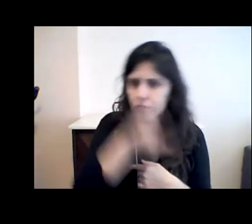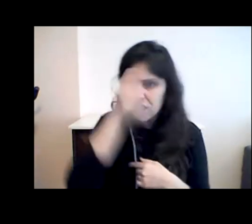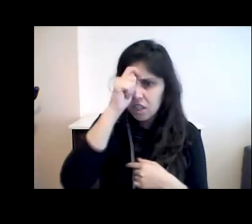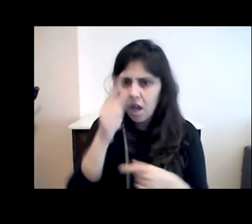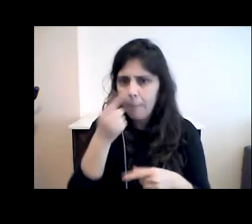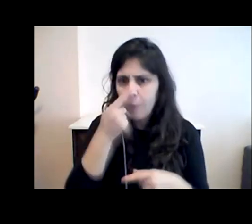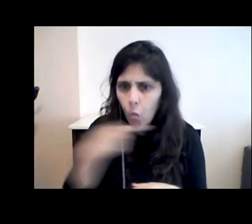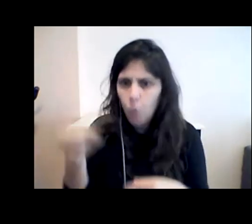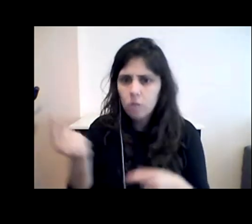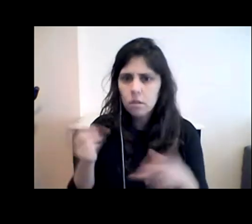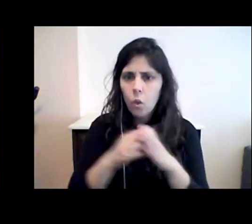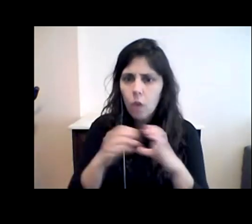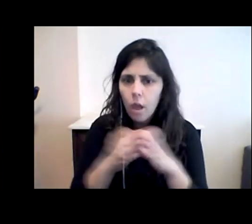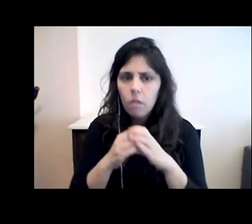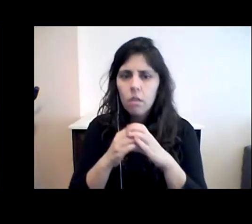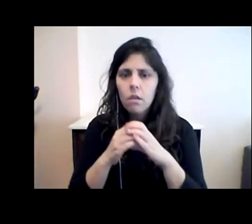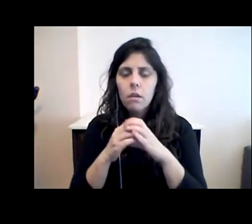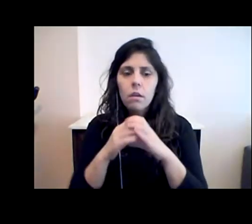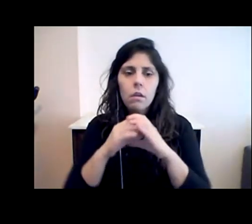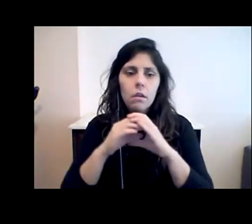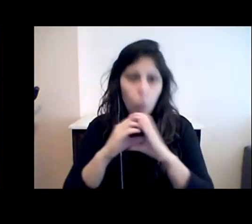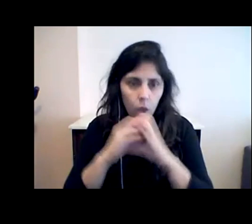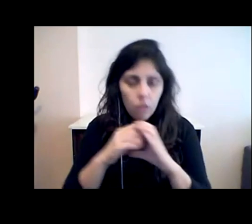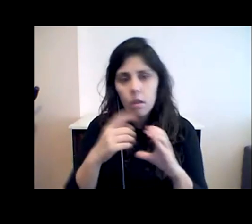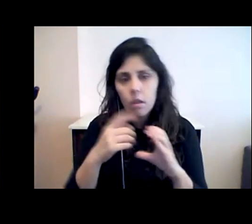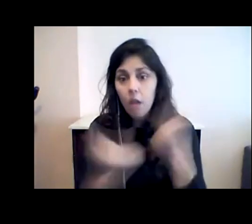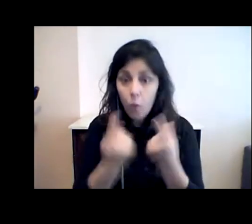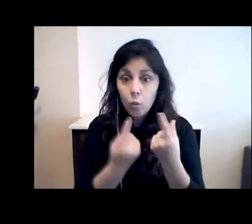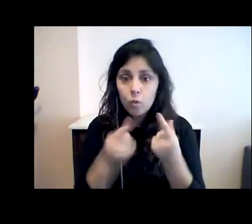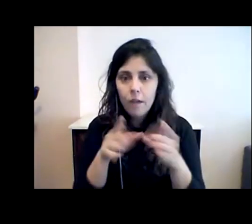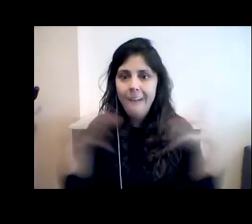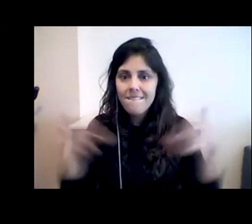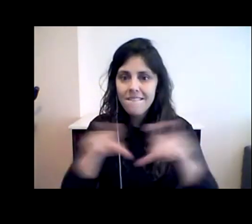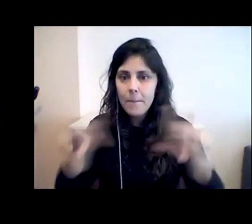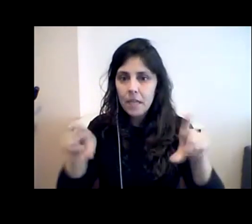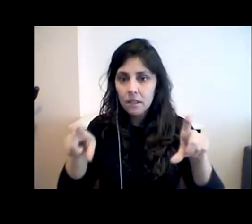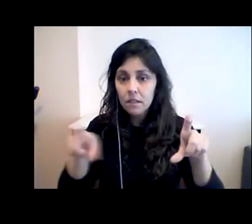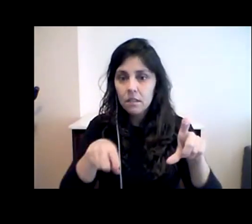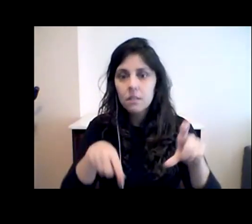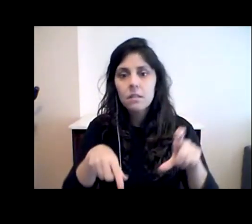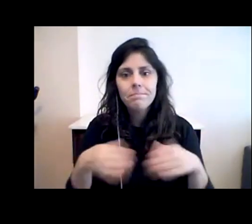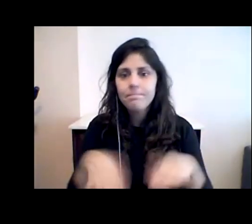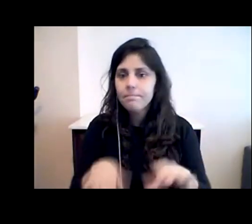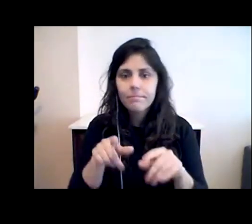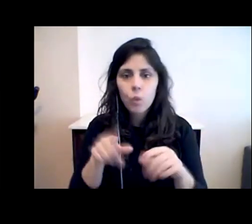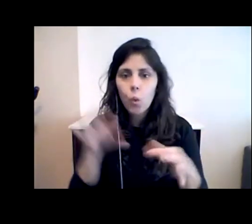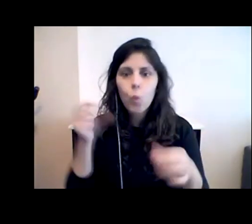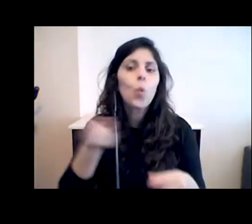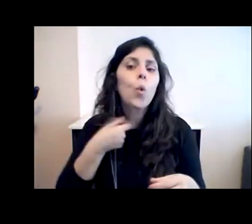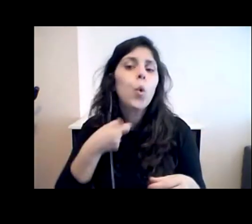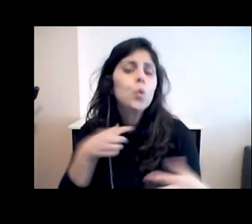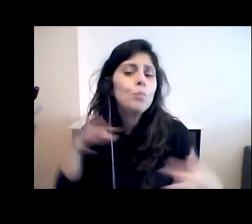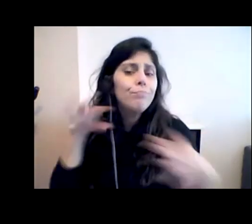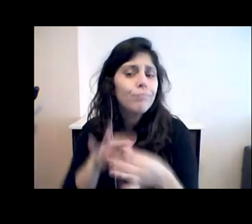deles para o continente, e alguns deles para estas grandes empresas sem cursos que estivessem elas associados, sem